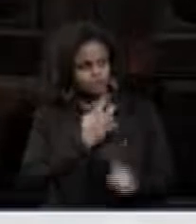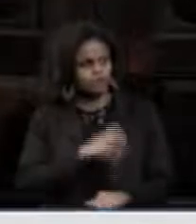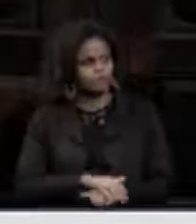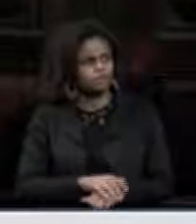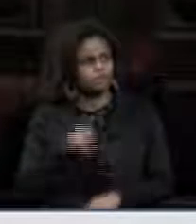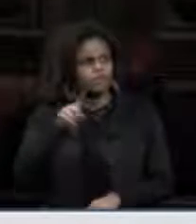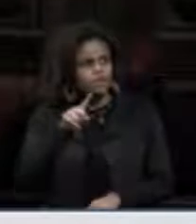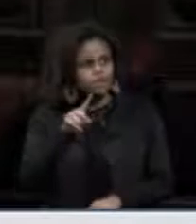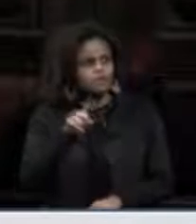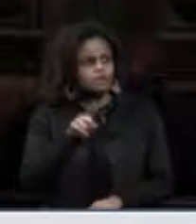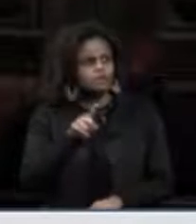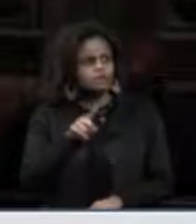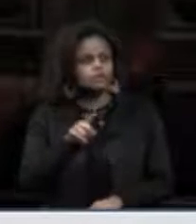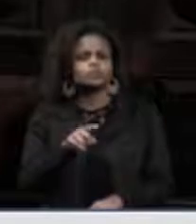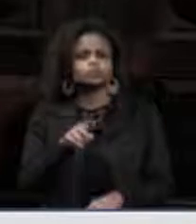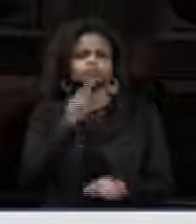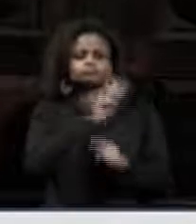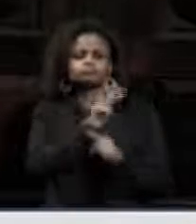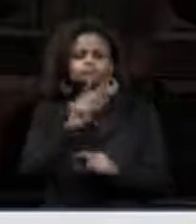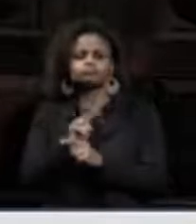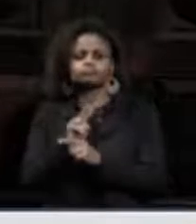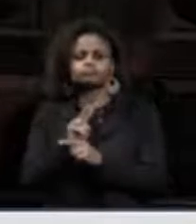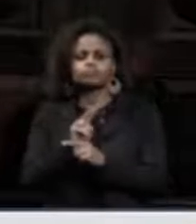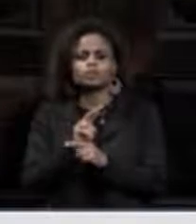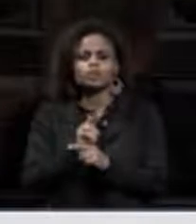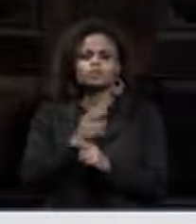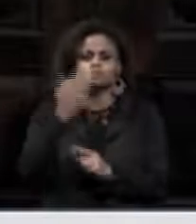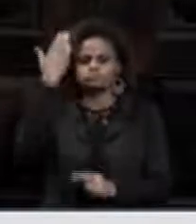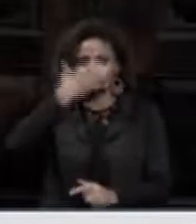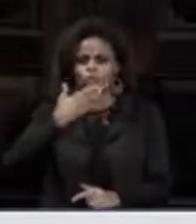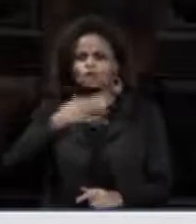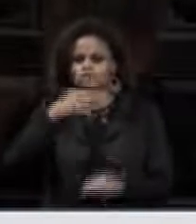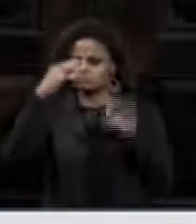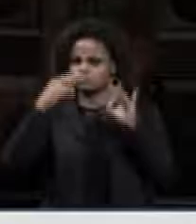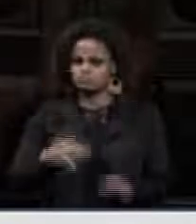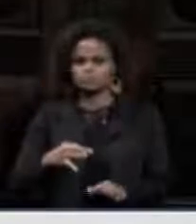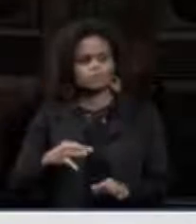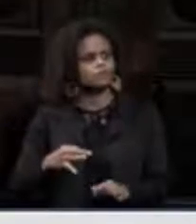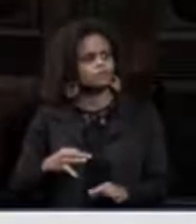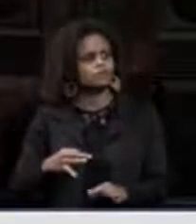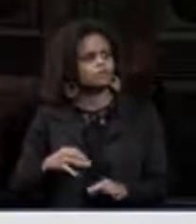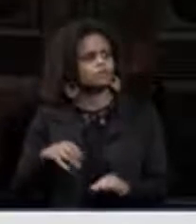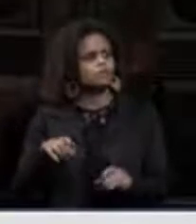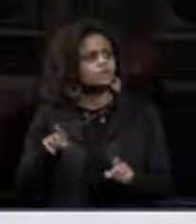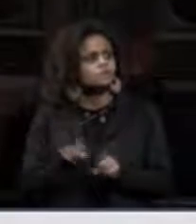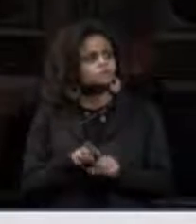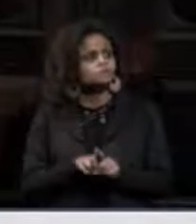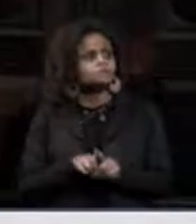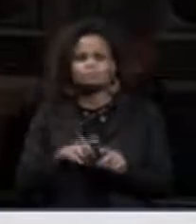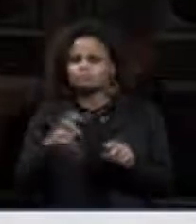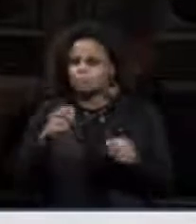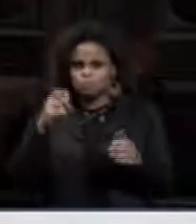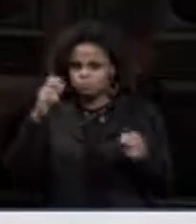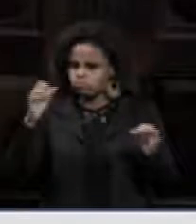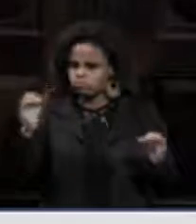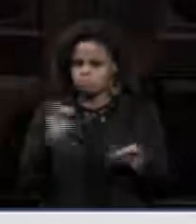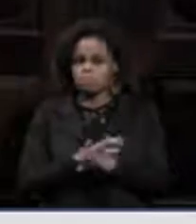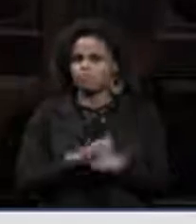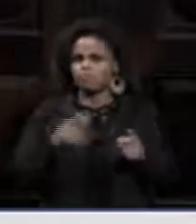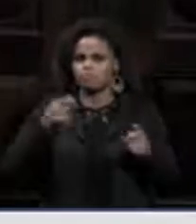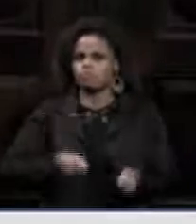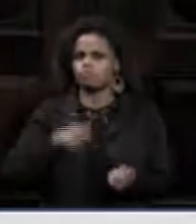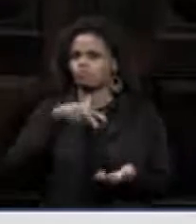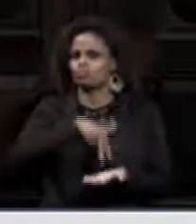suas propostas com convicção e está pronto o tempo todo para ocupar a tribuna,